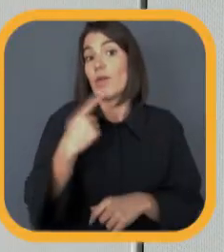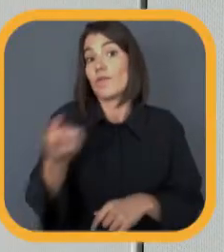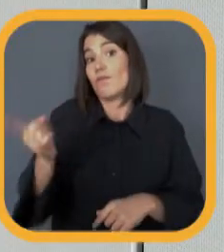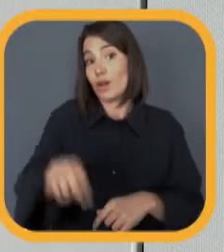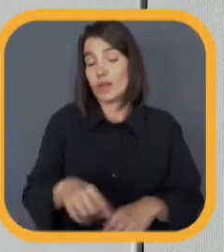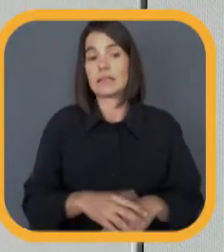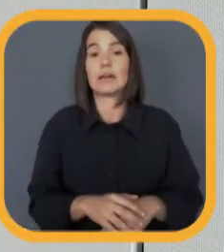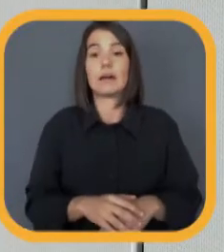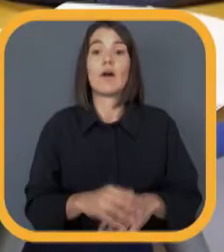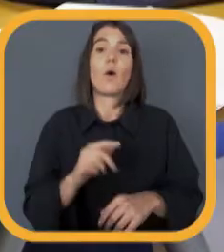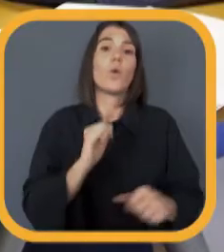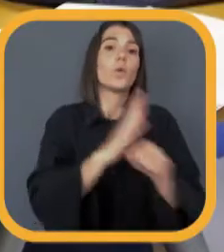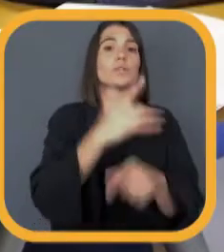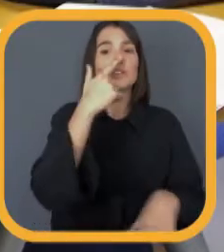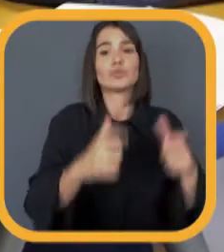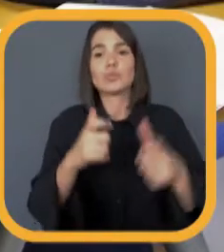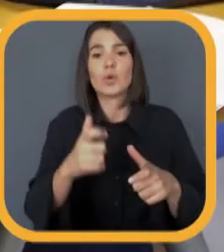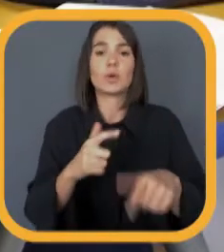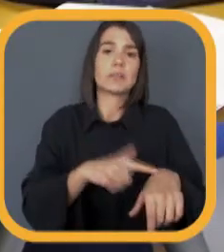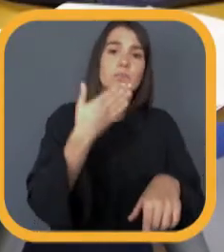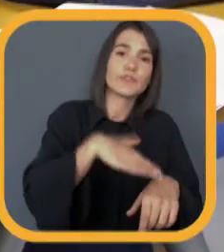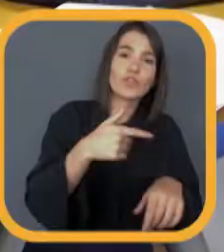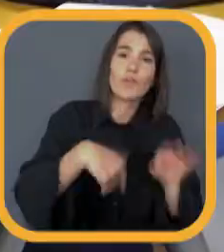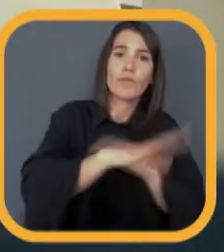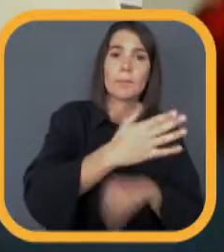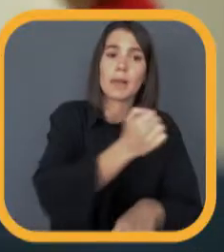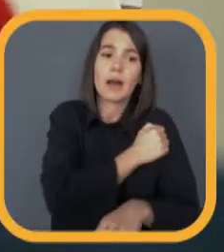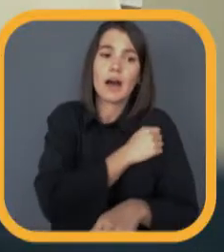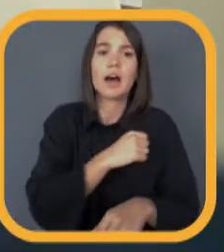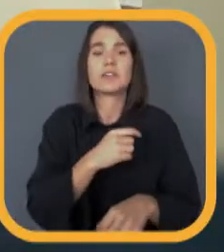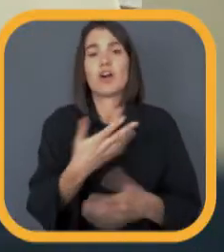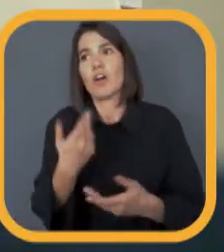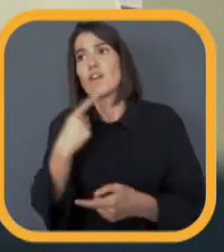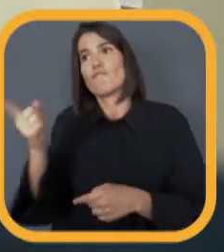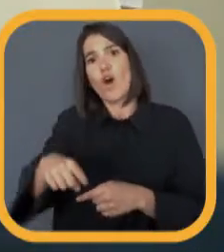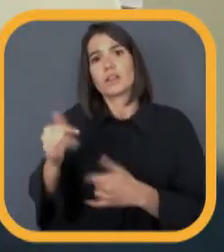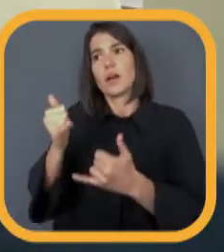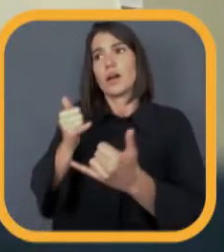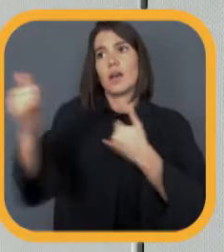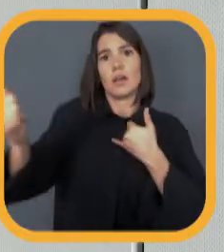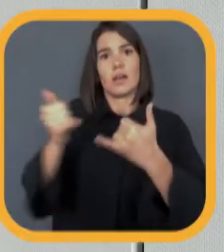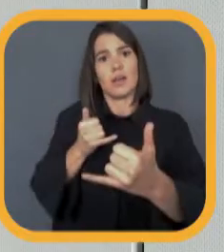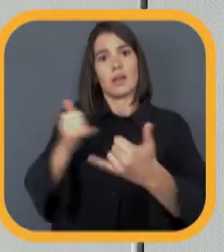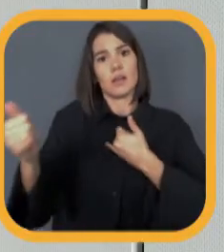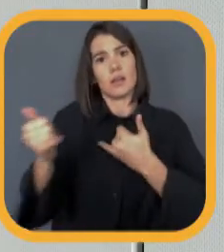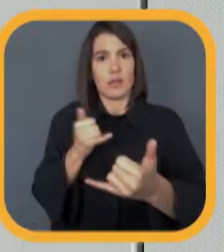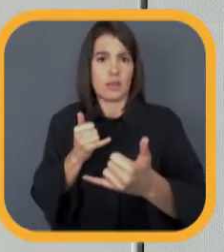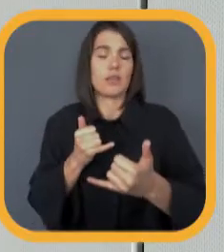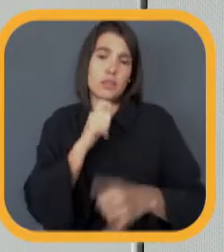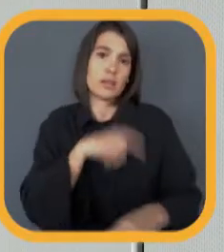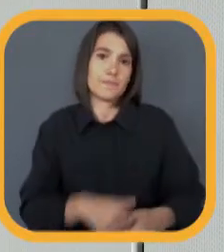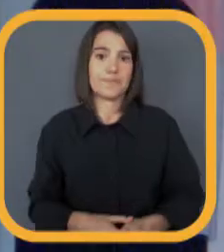quando é que vão regressar à redação. E depois houve outras que foram temporariamente, entretanto voltaram e estão a trabalhar em espelho, ou seja, com